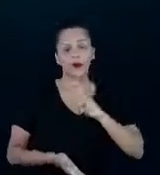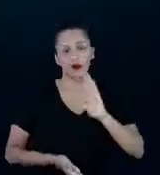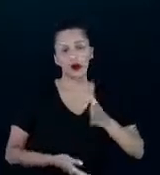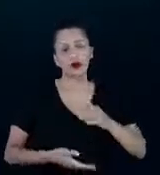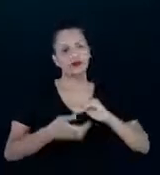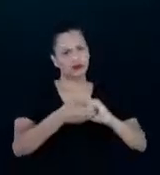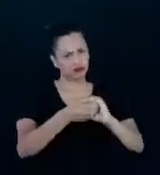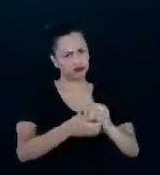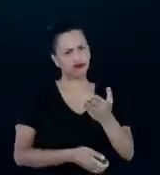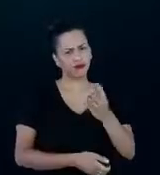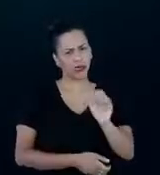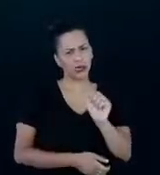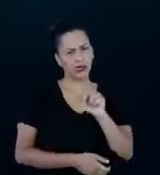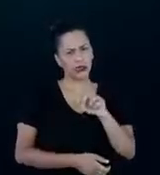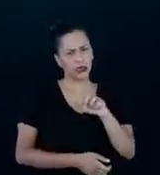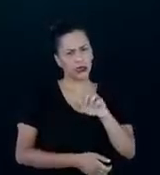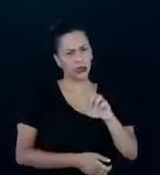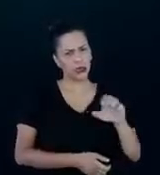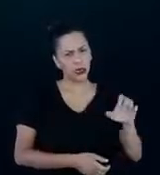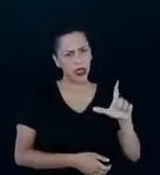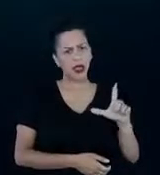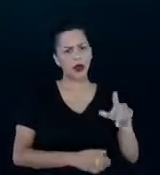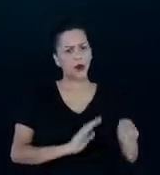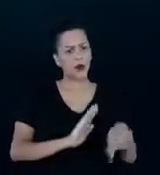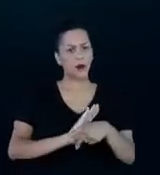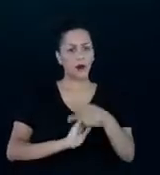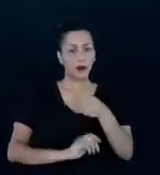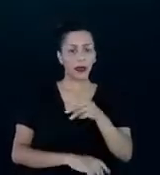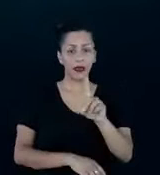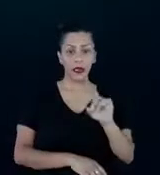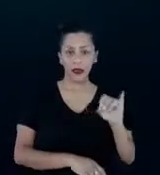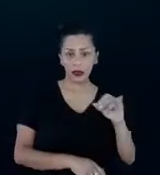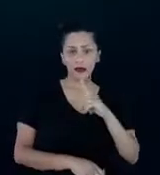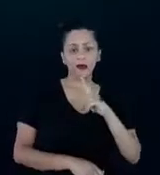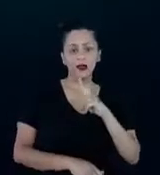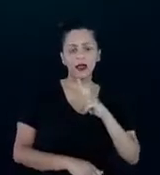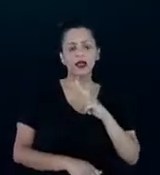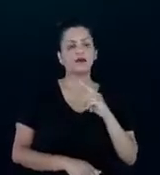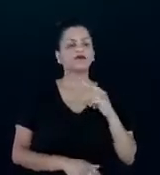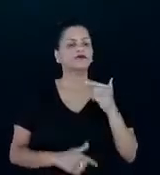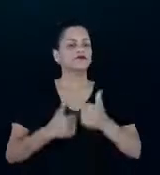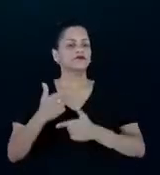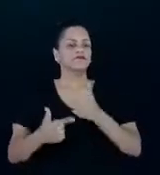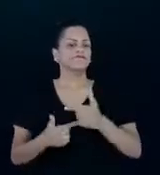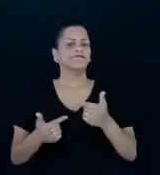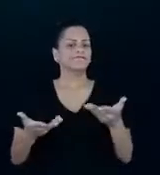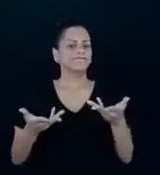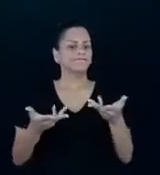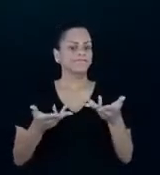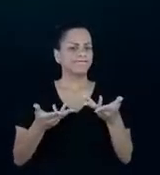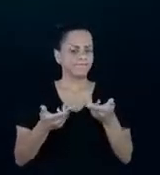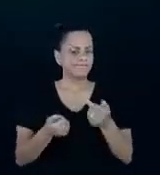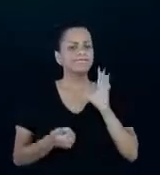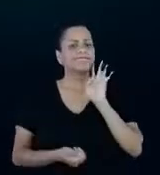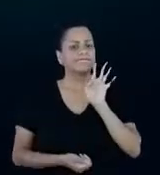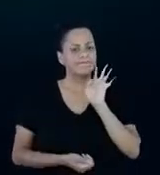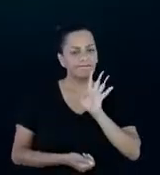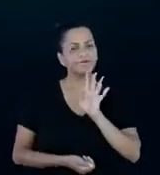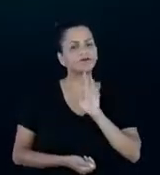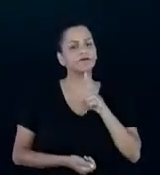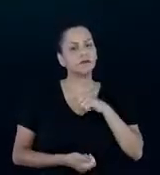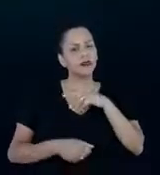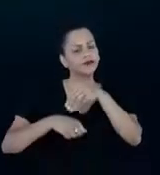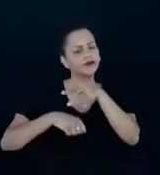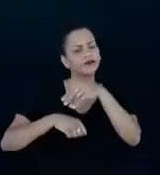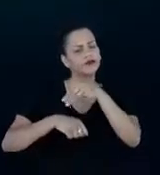ANEEL pelo próprio PDI, que realmente é um trabalho muito bem feito, muito legal, nós temos algumas sugestões apenas